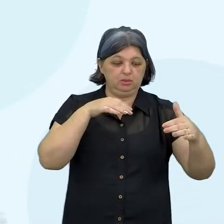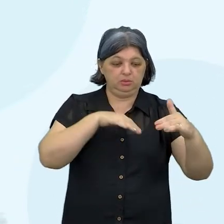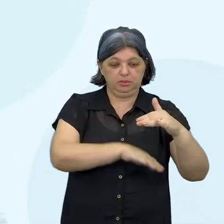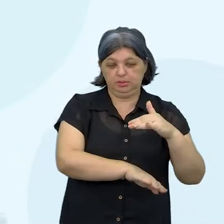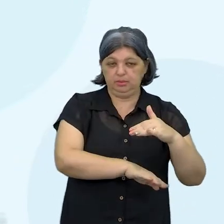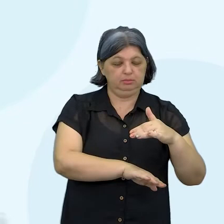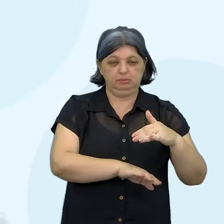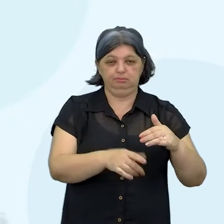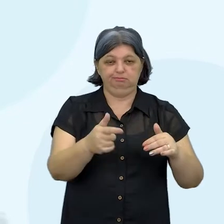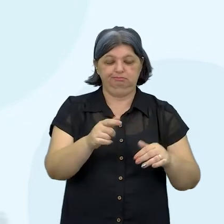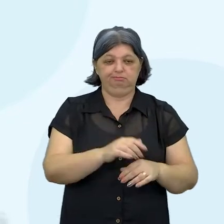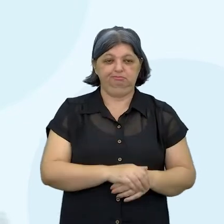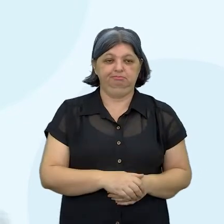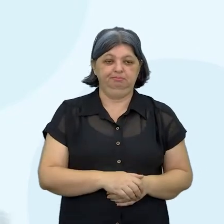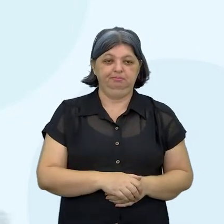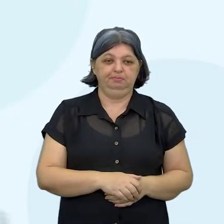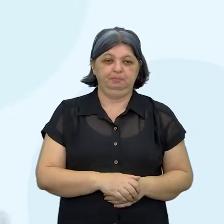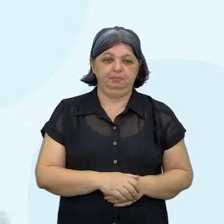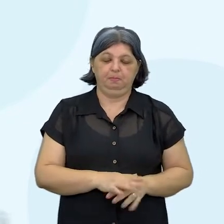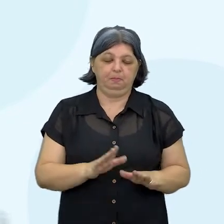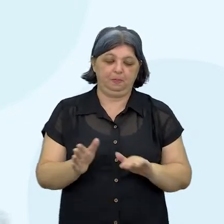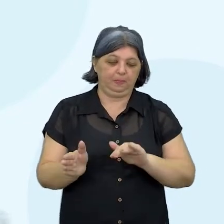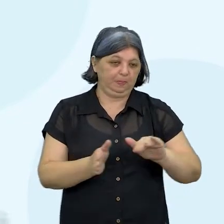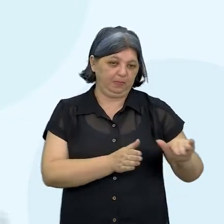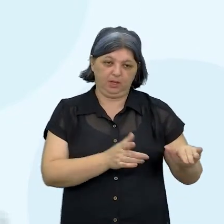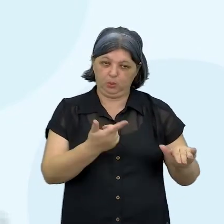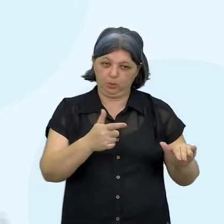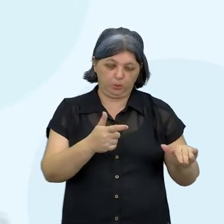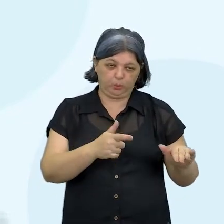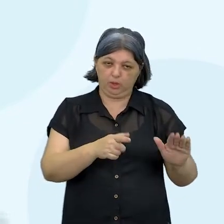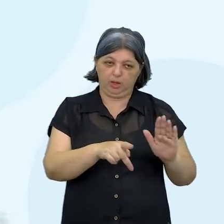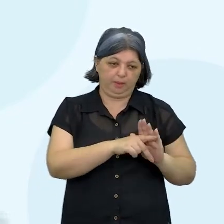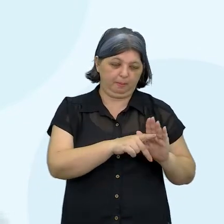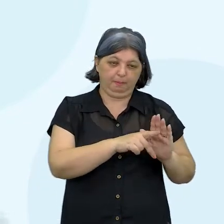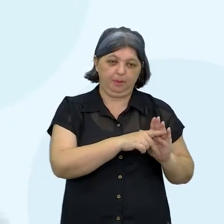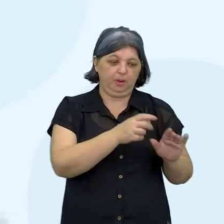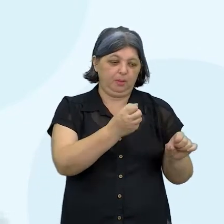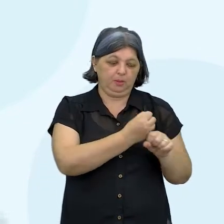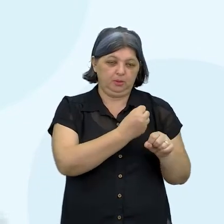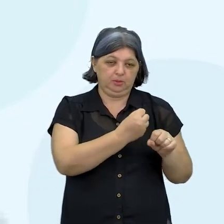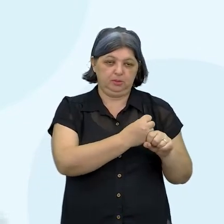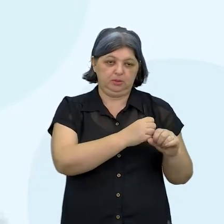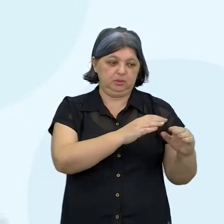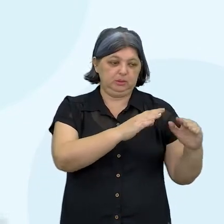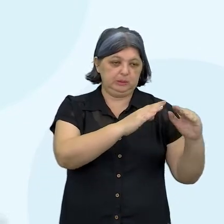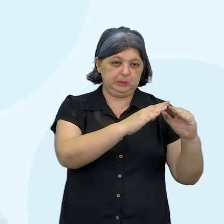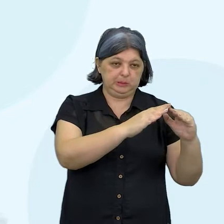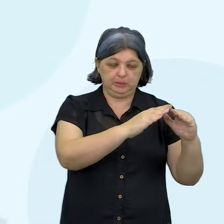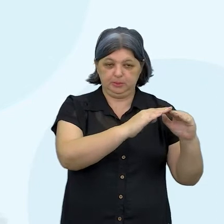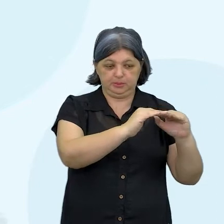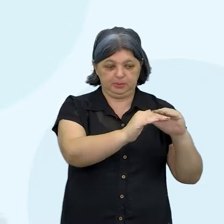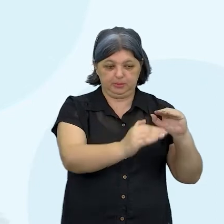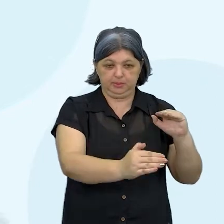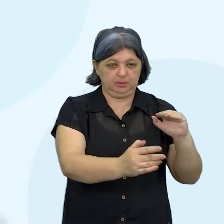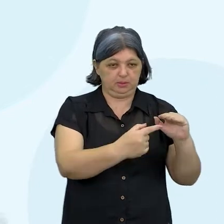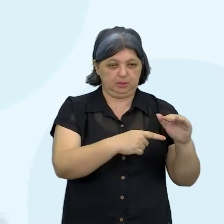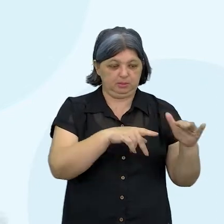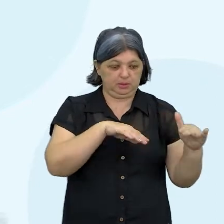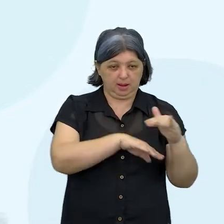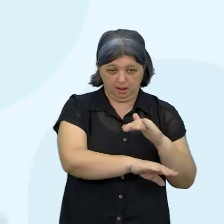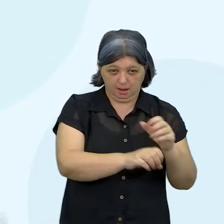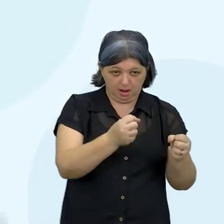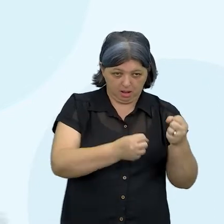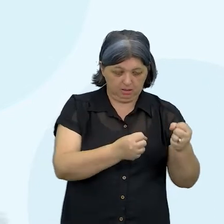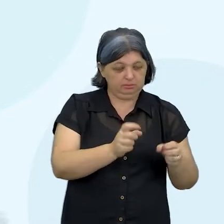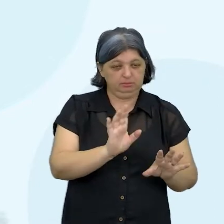reservada a área de garagem, não vai ter cobertura, então não vai ser considerado construção. E que eu vou